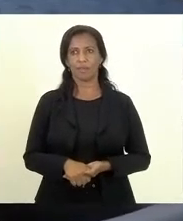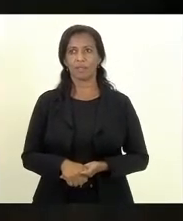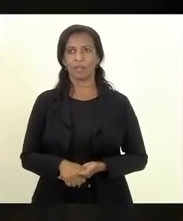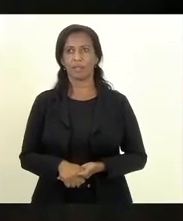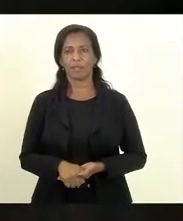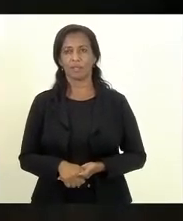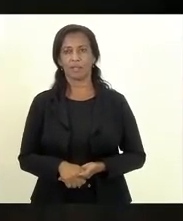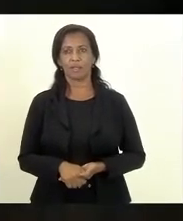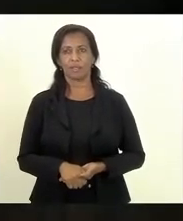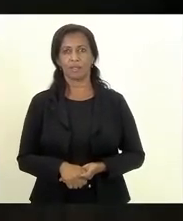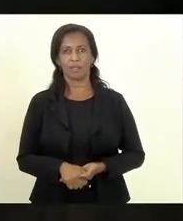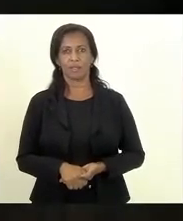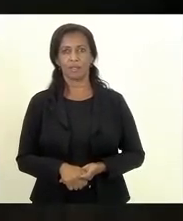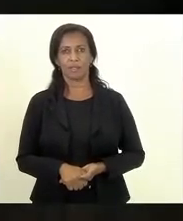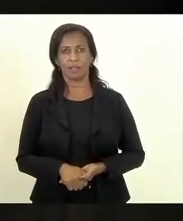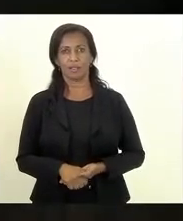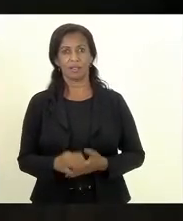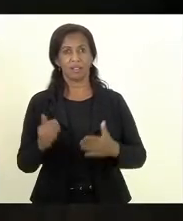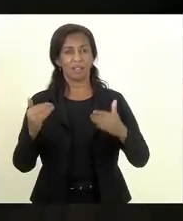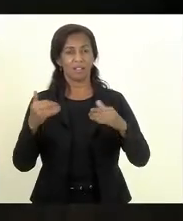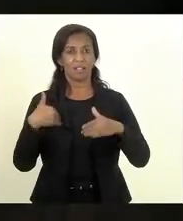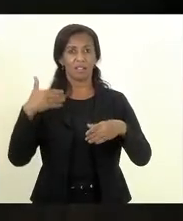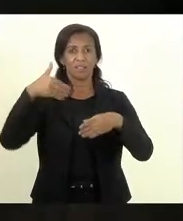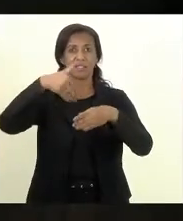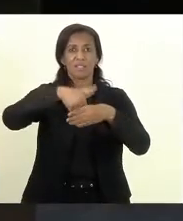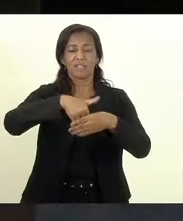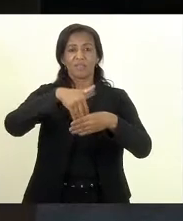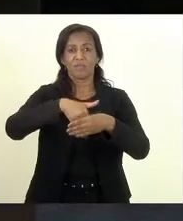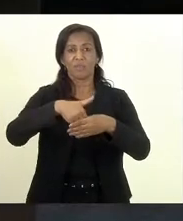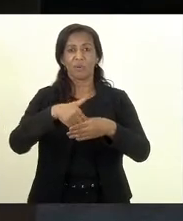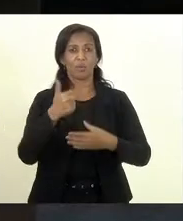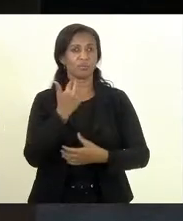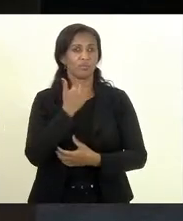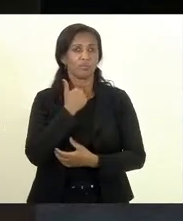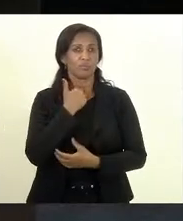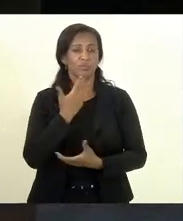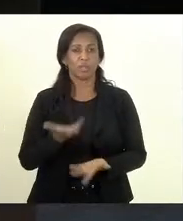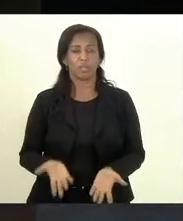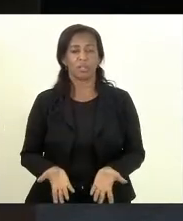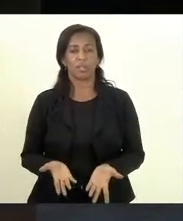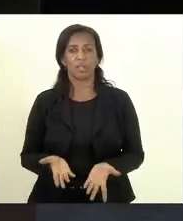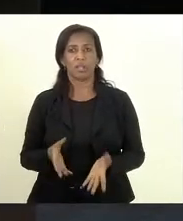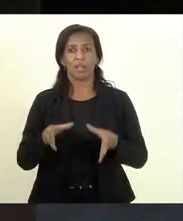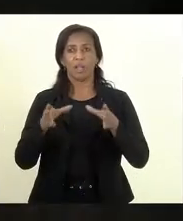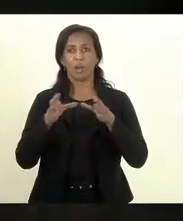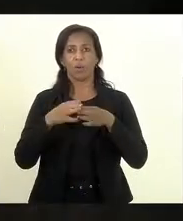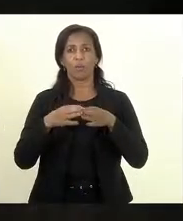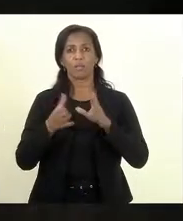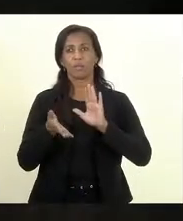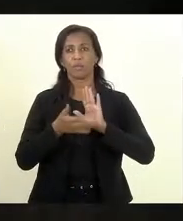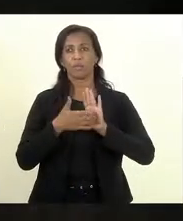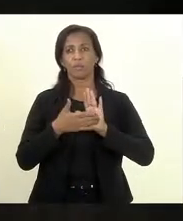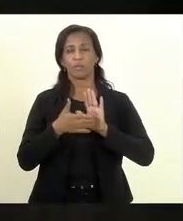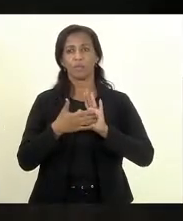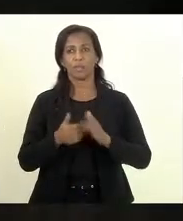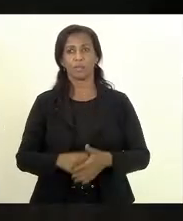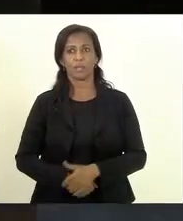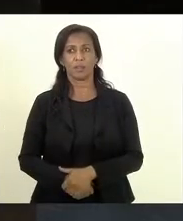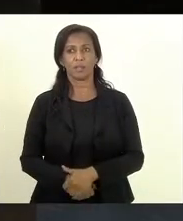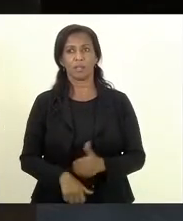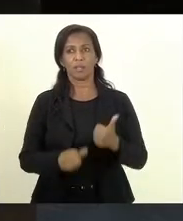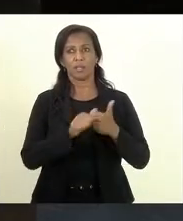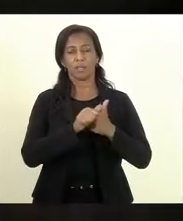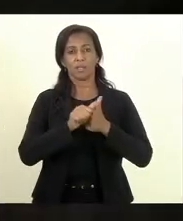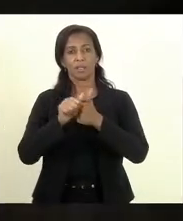Ele é favorável. Esse voto é inválido. A comissão não deu o parecer. No mérito, ela deu pela constitucionalidade. Tem que acompanhar